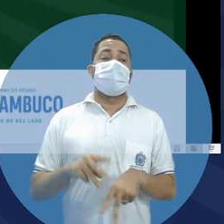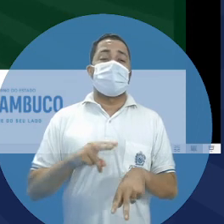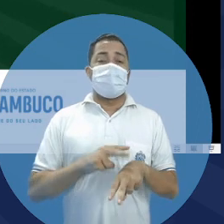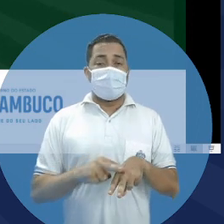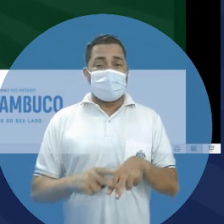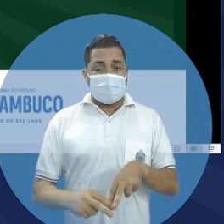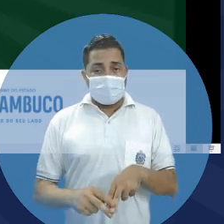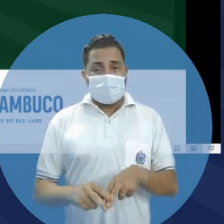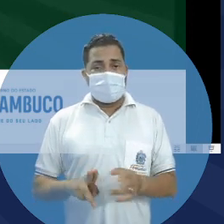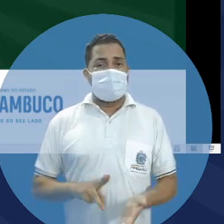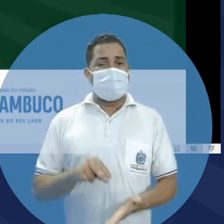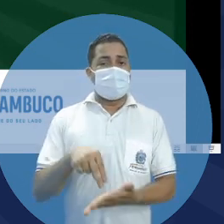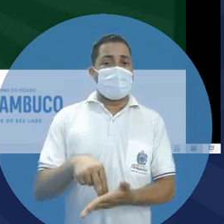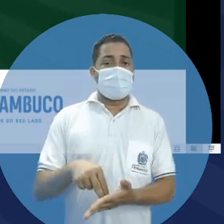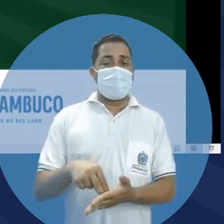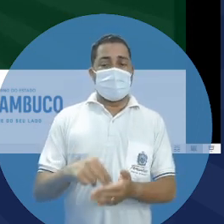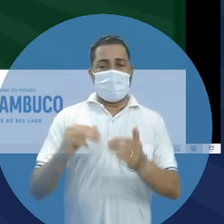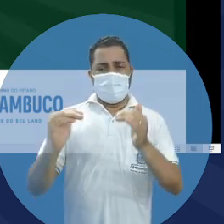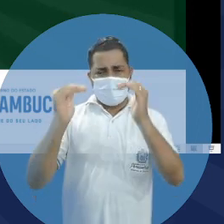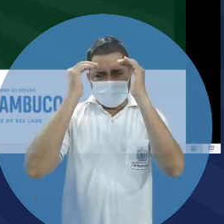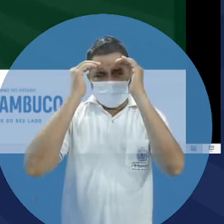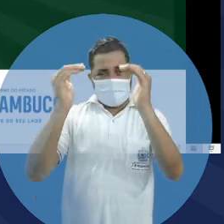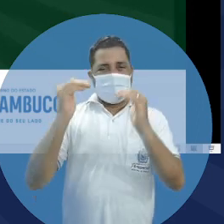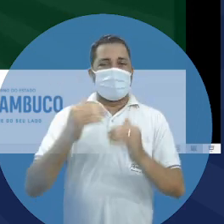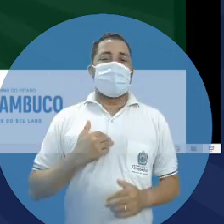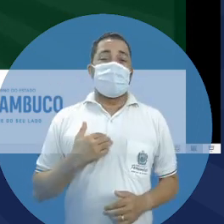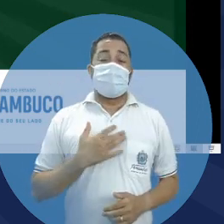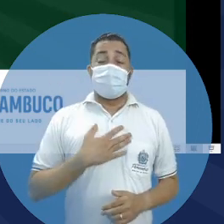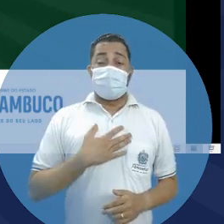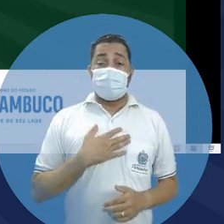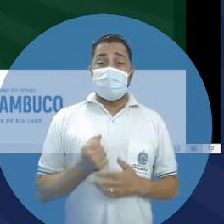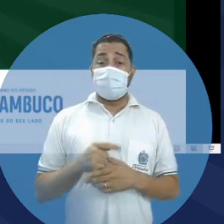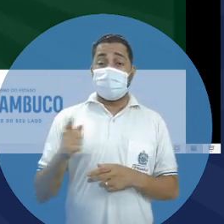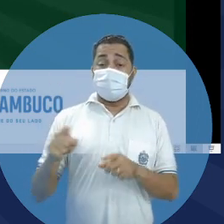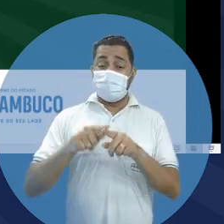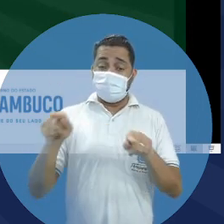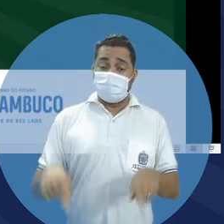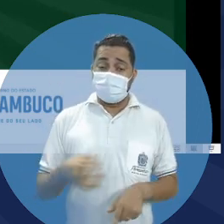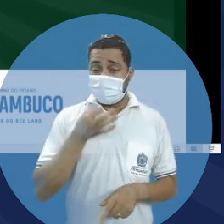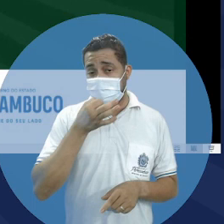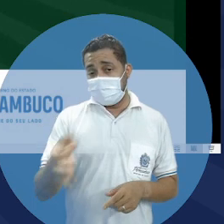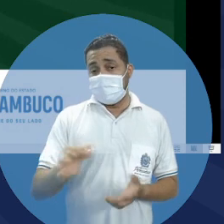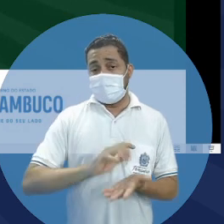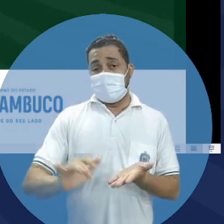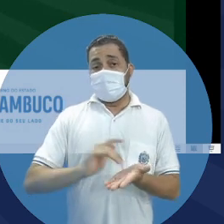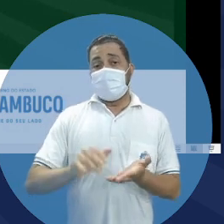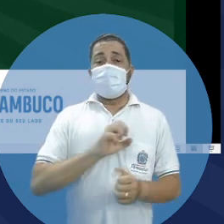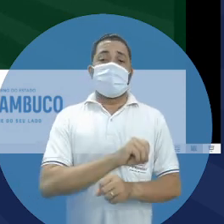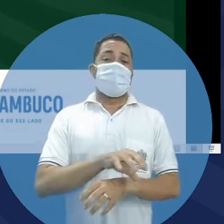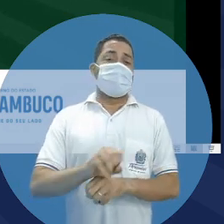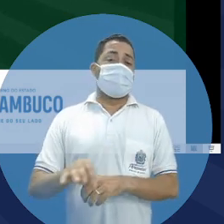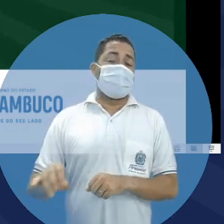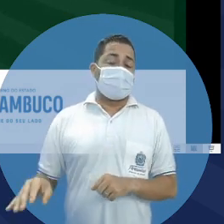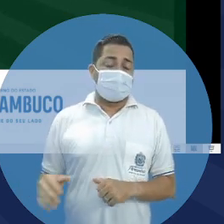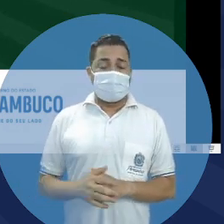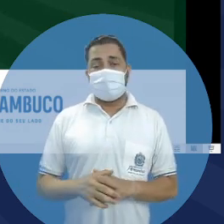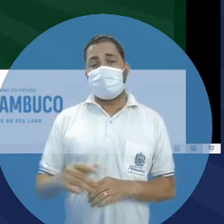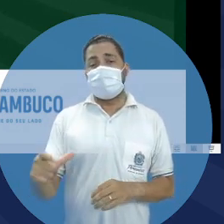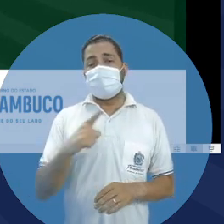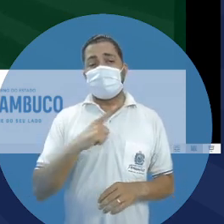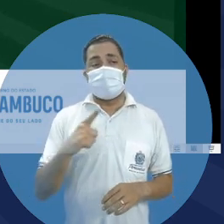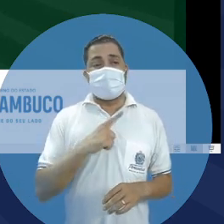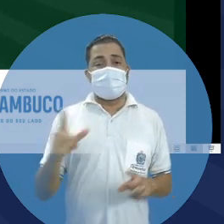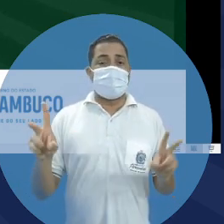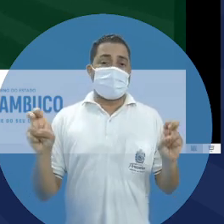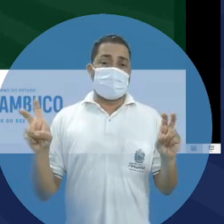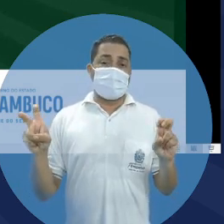Ação, Respeito Meu Eu. O projeto foi uma sugestão da Secretaria de Educação, que está com essa